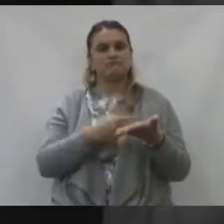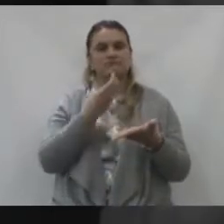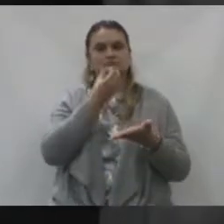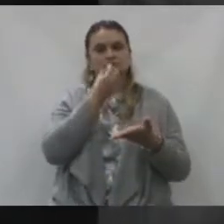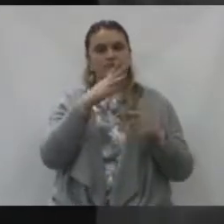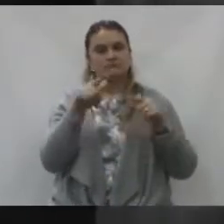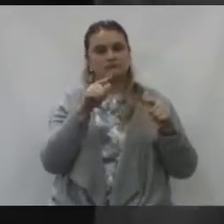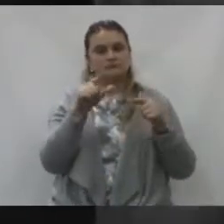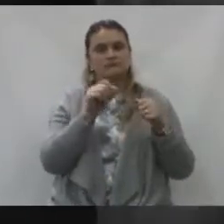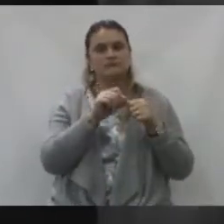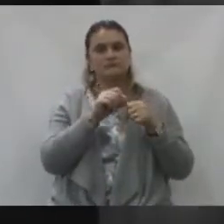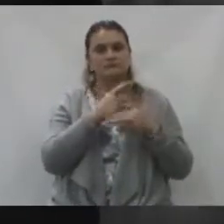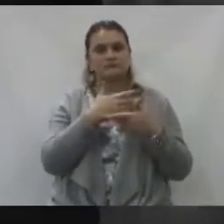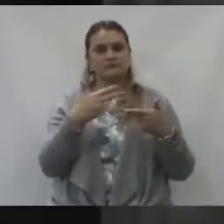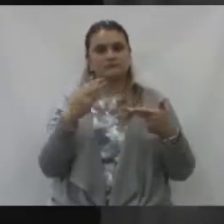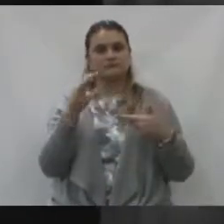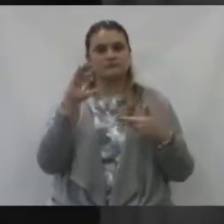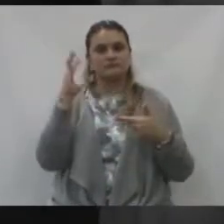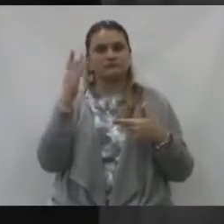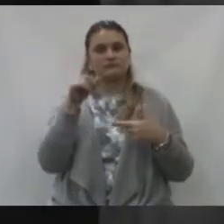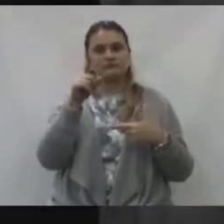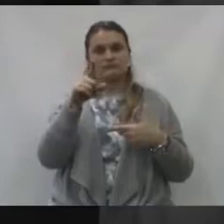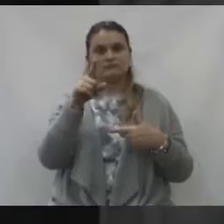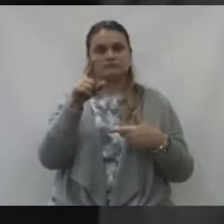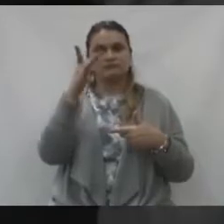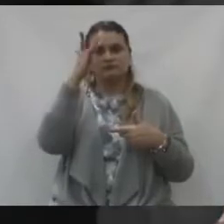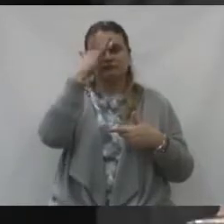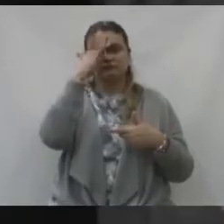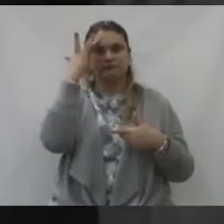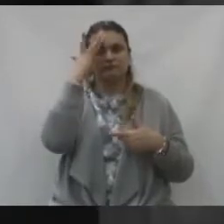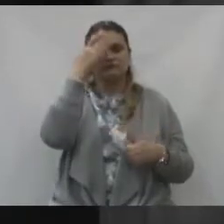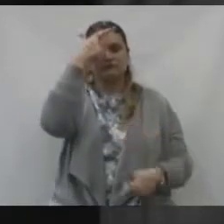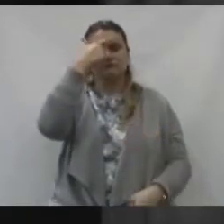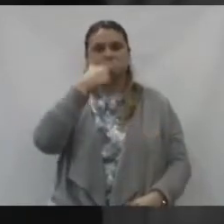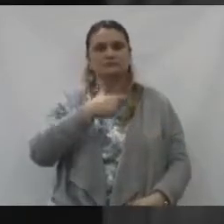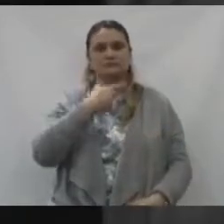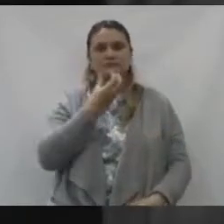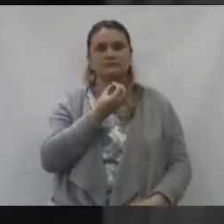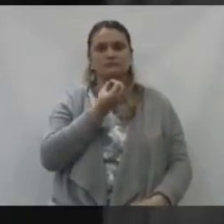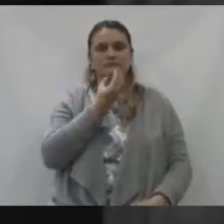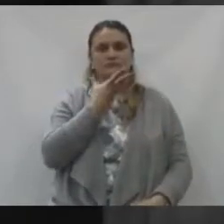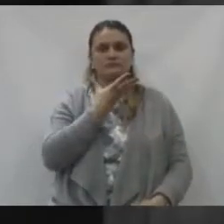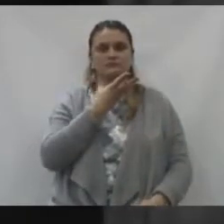realmente com dedicação e amor que a gente faz as coisas acontecerem. Você é